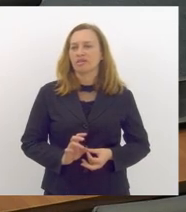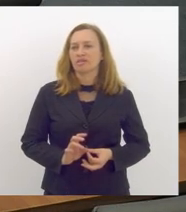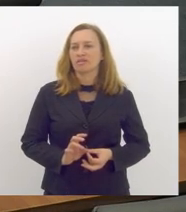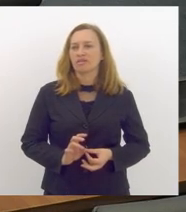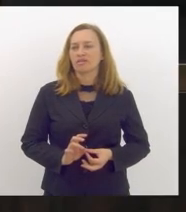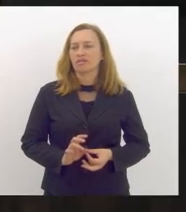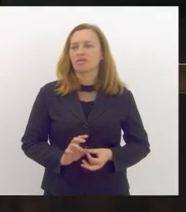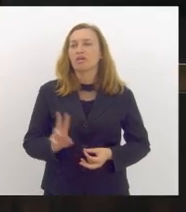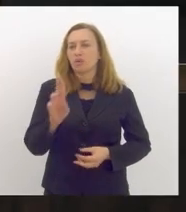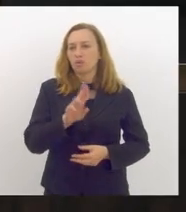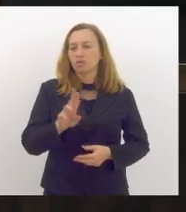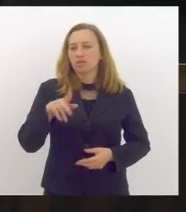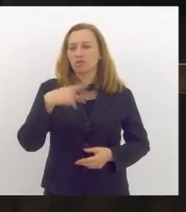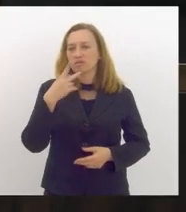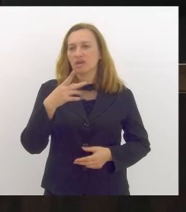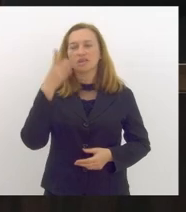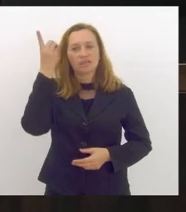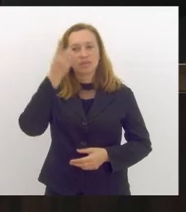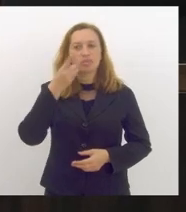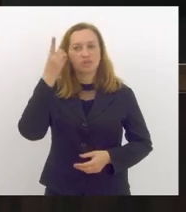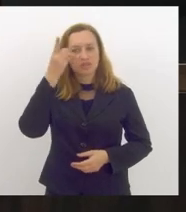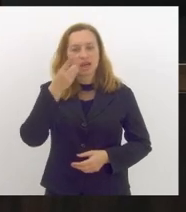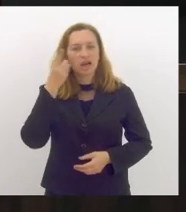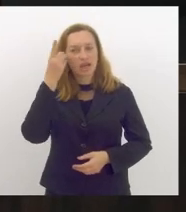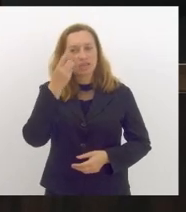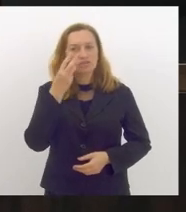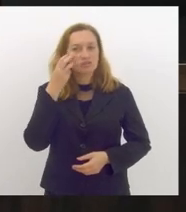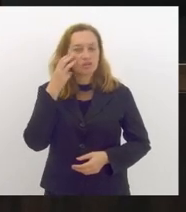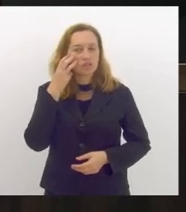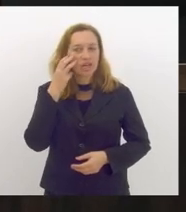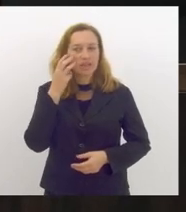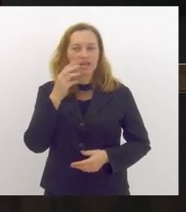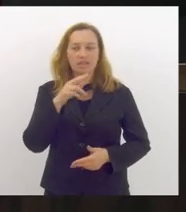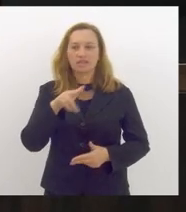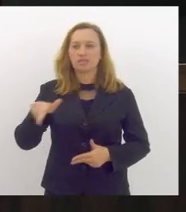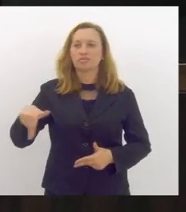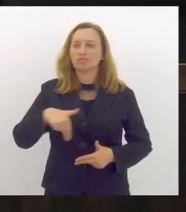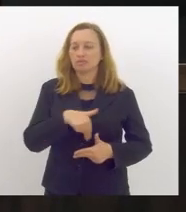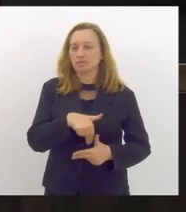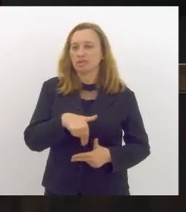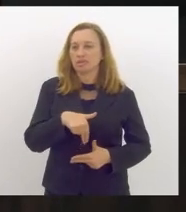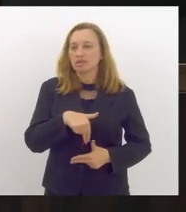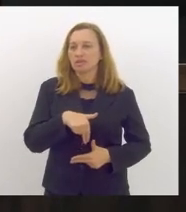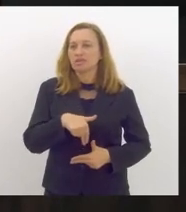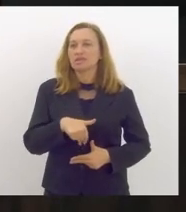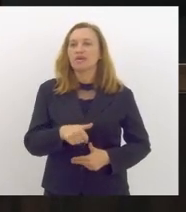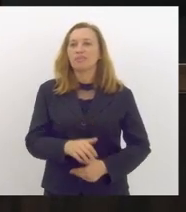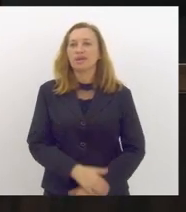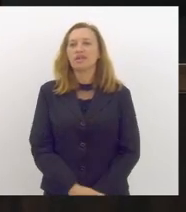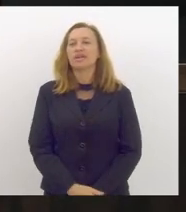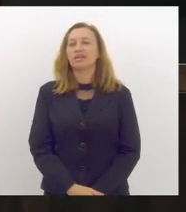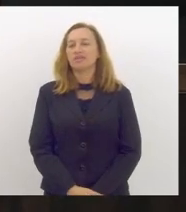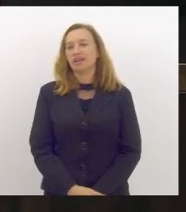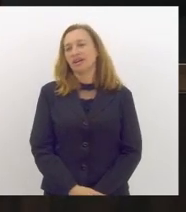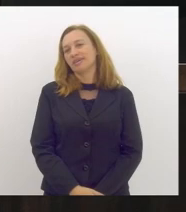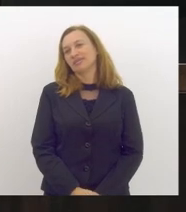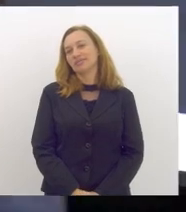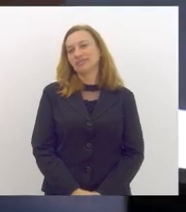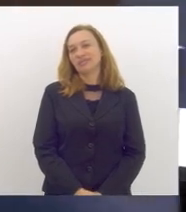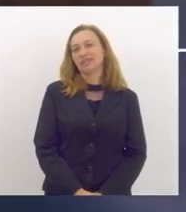e para fazer o uso da palavra convidou o Deputado waldeck Carneiro para ocupar a tribuna